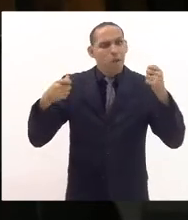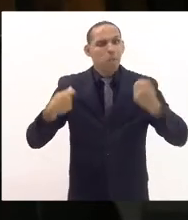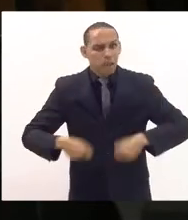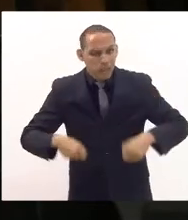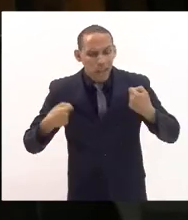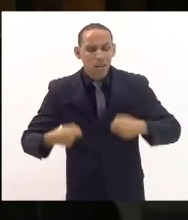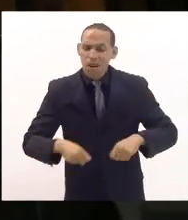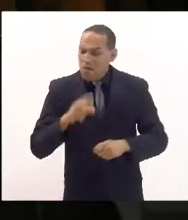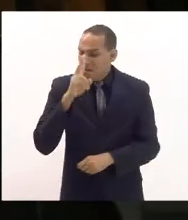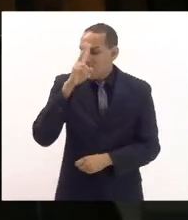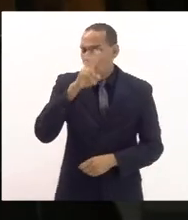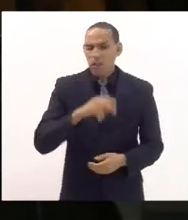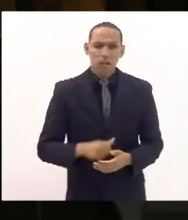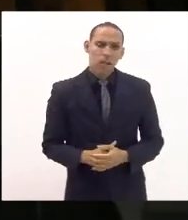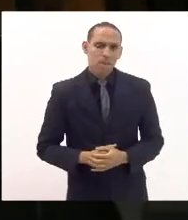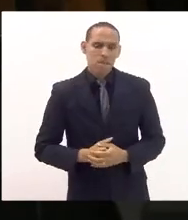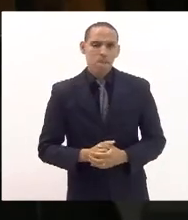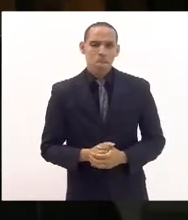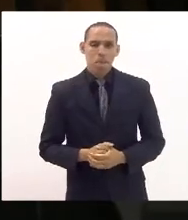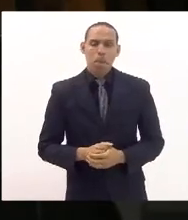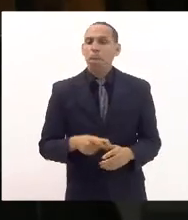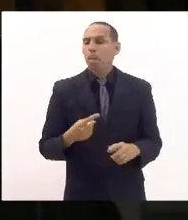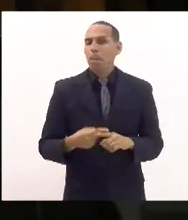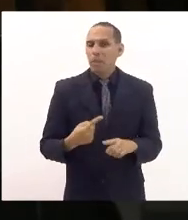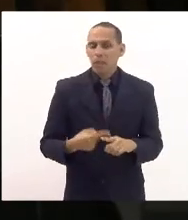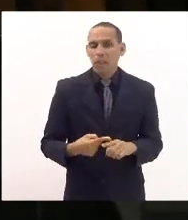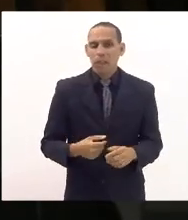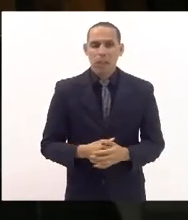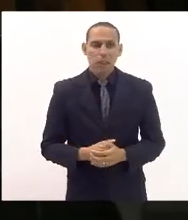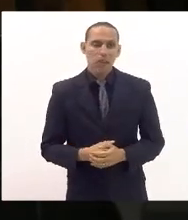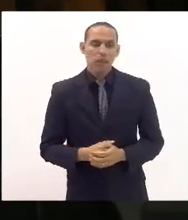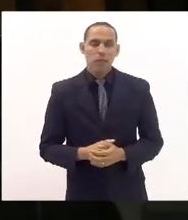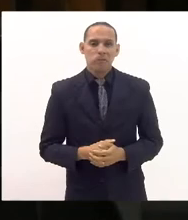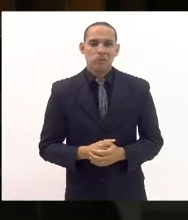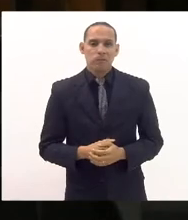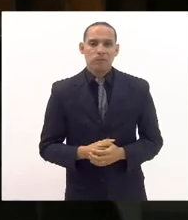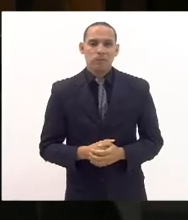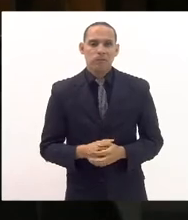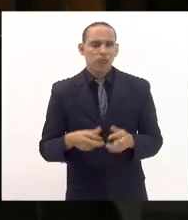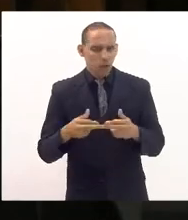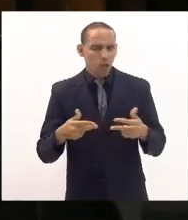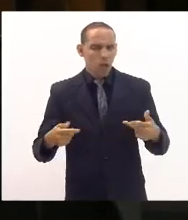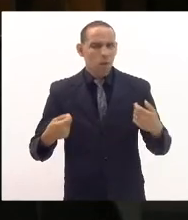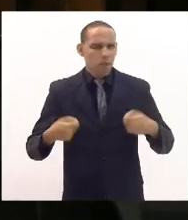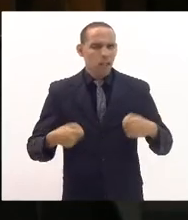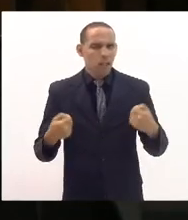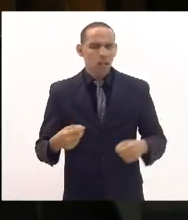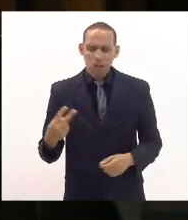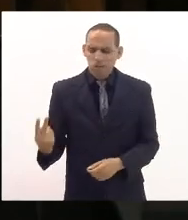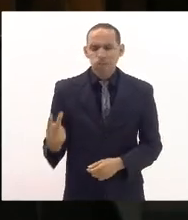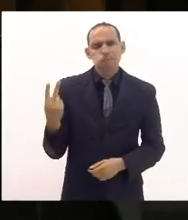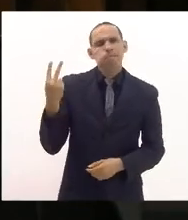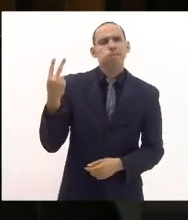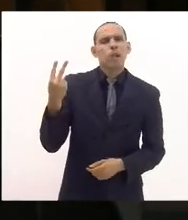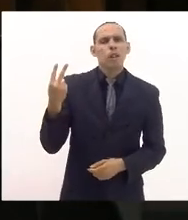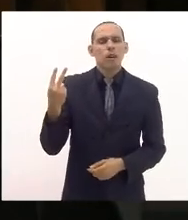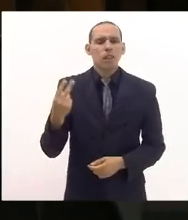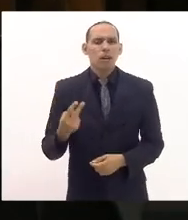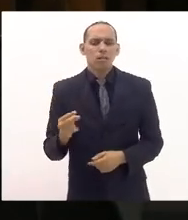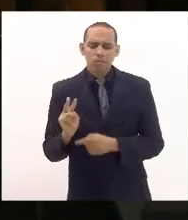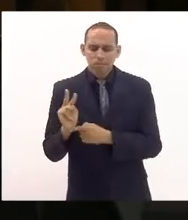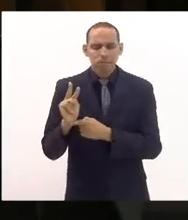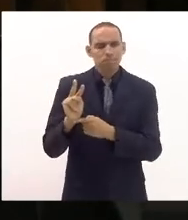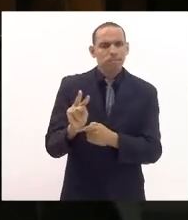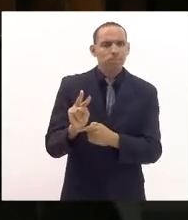veementemente porque se tem algo que tem que ser valorado que tem que ser